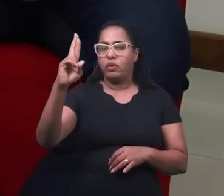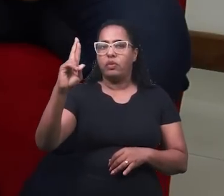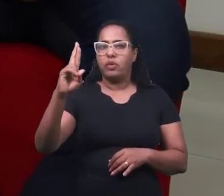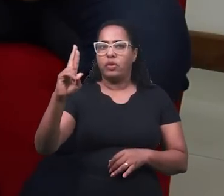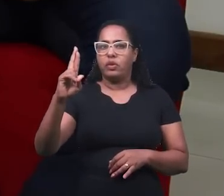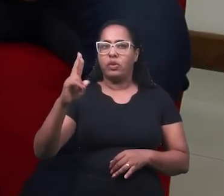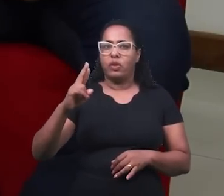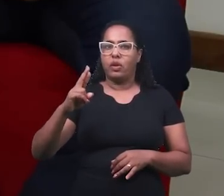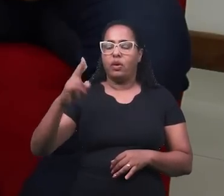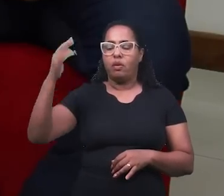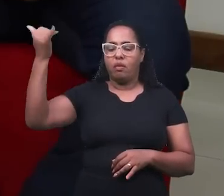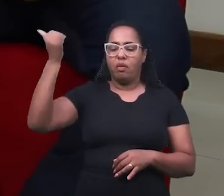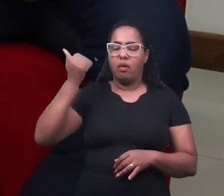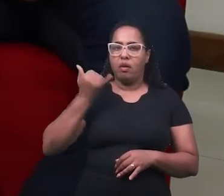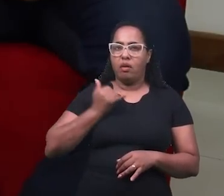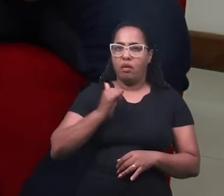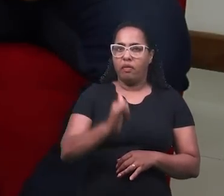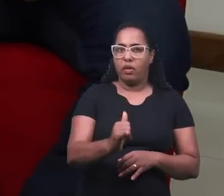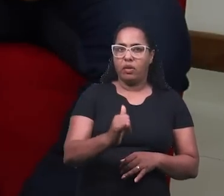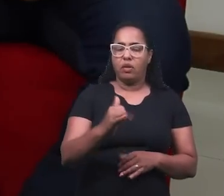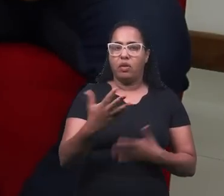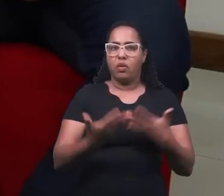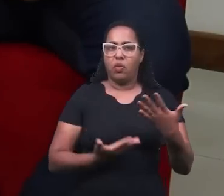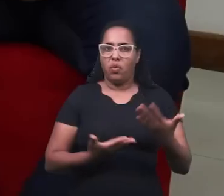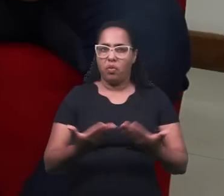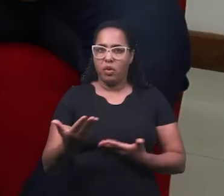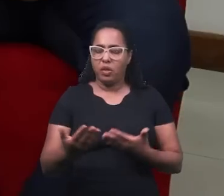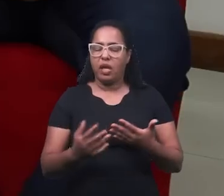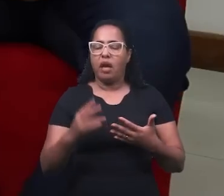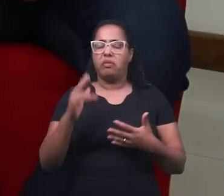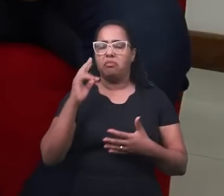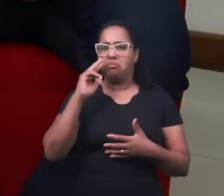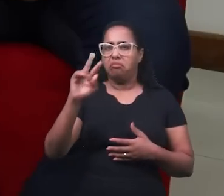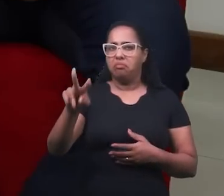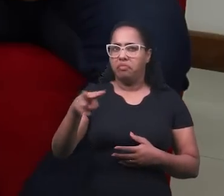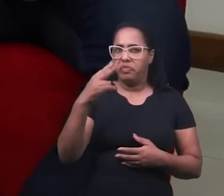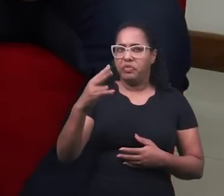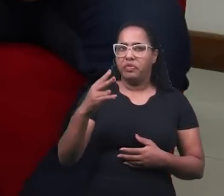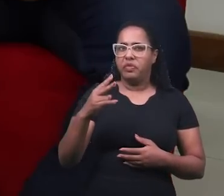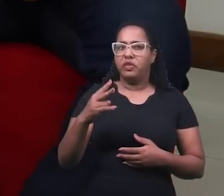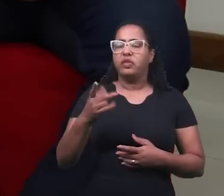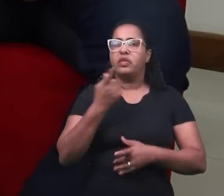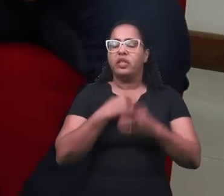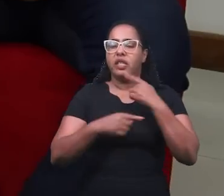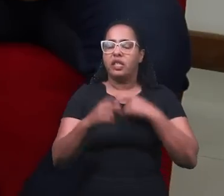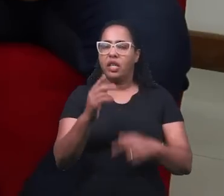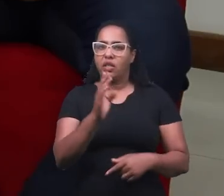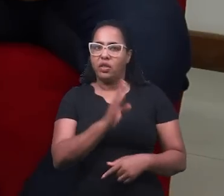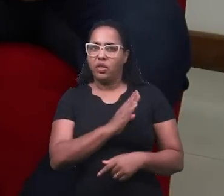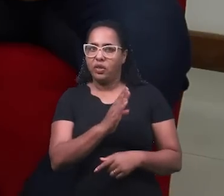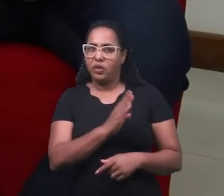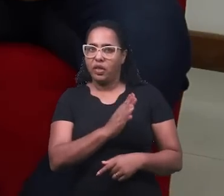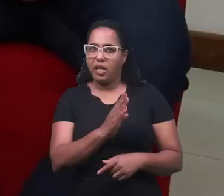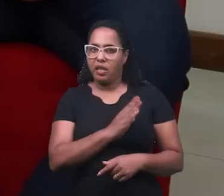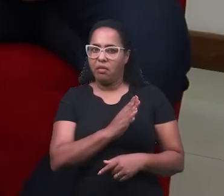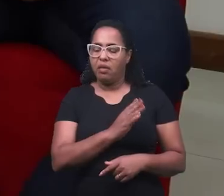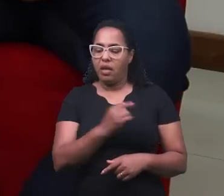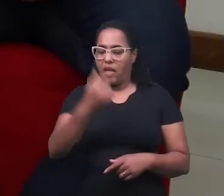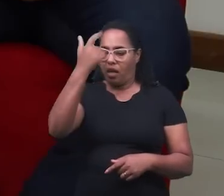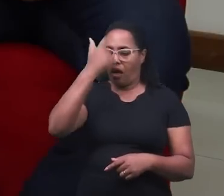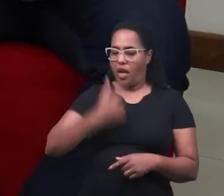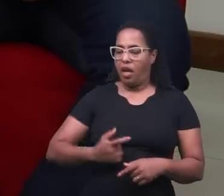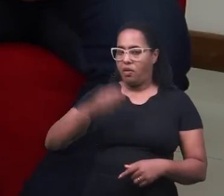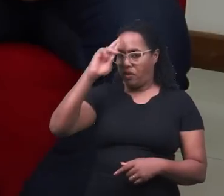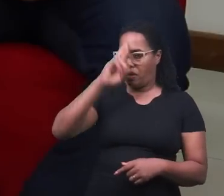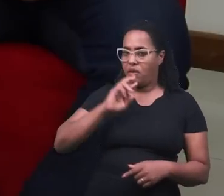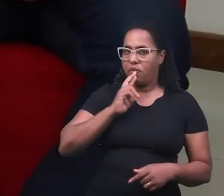Senhor, em mensagem profética, falou assim: olha, os meus servos que estão aqui me ouvindo, coloque diante de mim o desejo dos vossos corações,